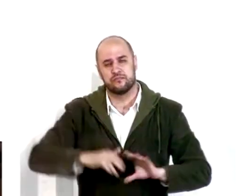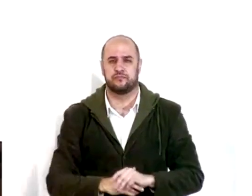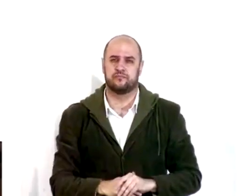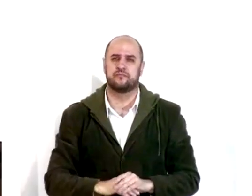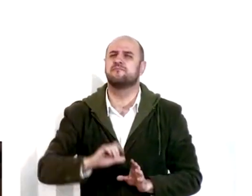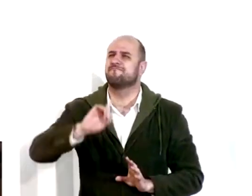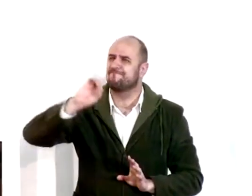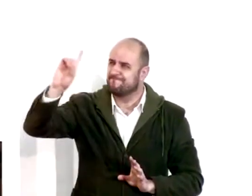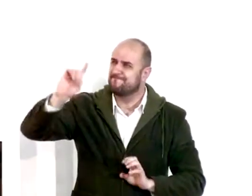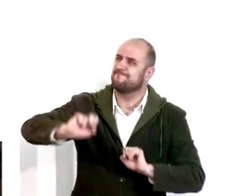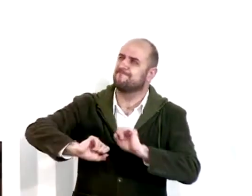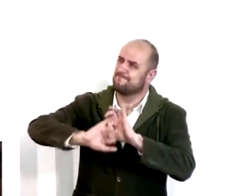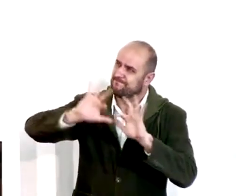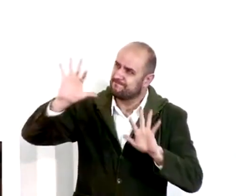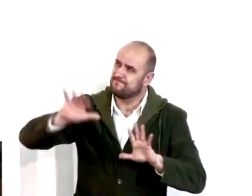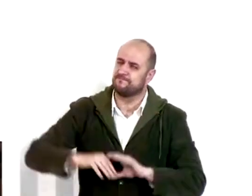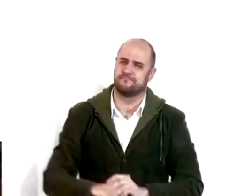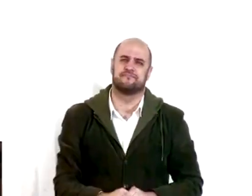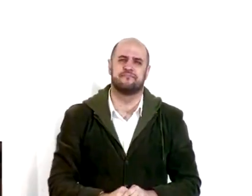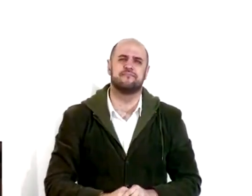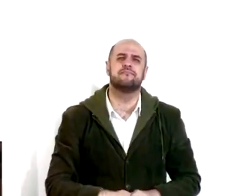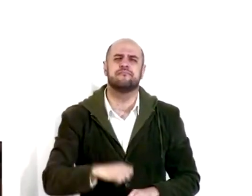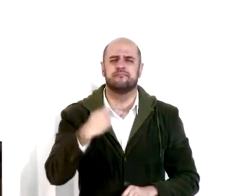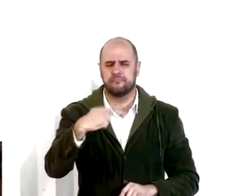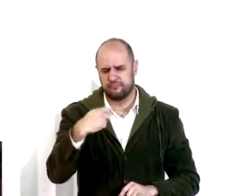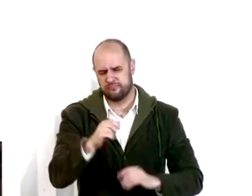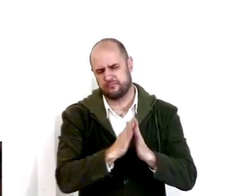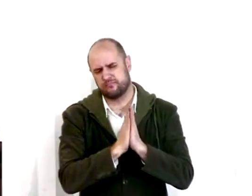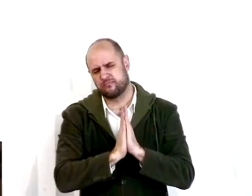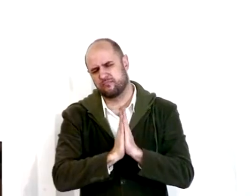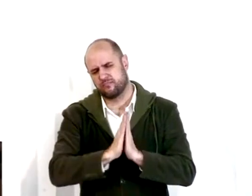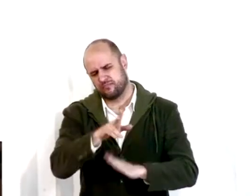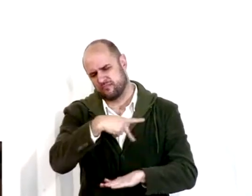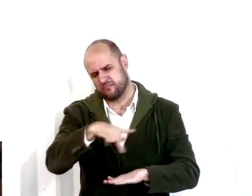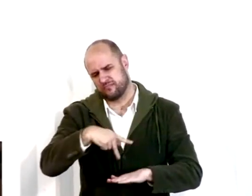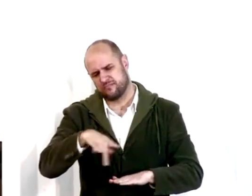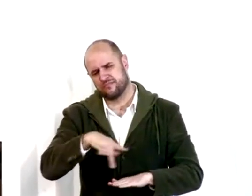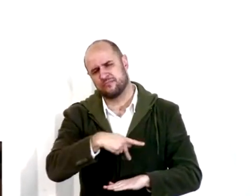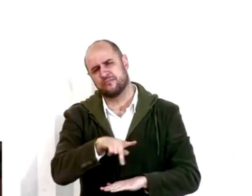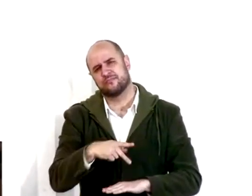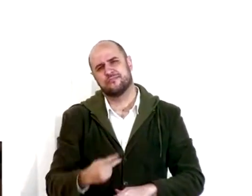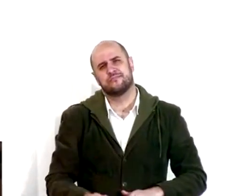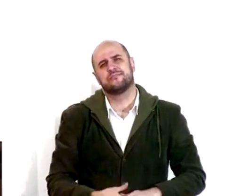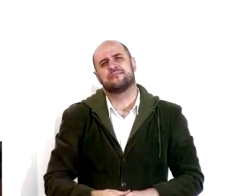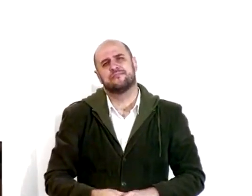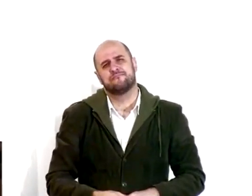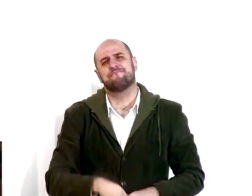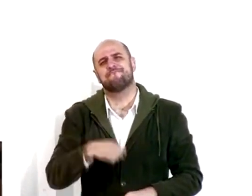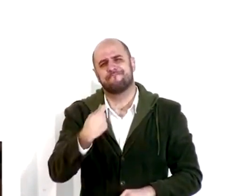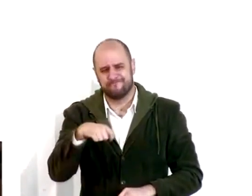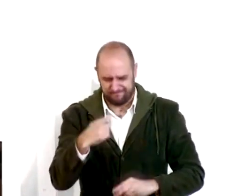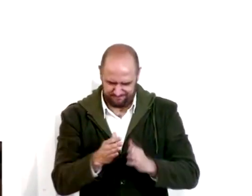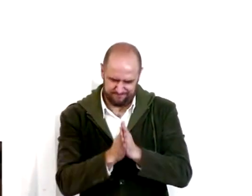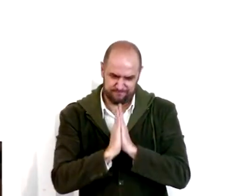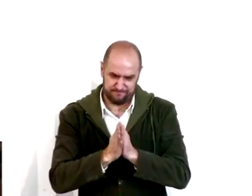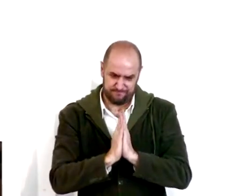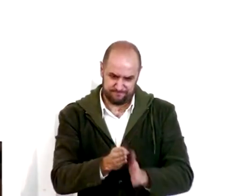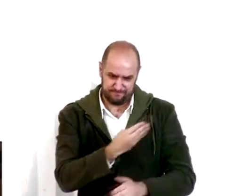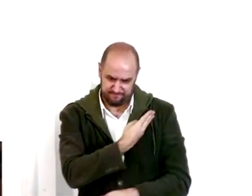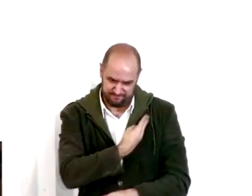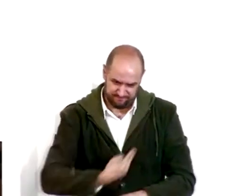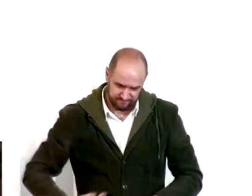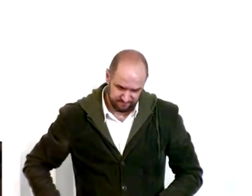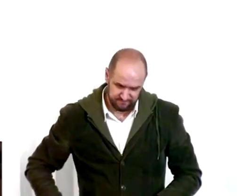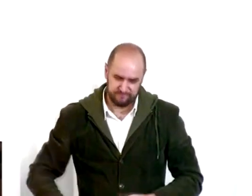A Deus. Precisamos orar pelo nosso país, queridos. Precisamos orar pelos nossos